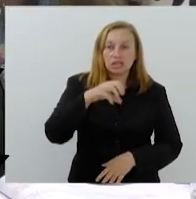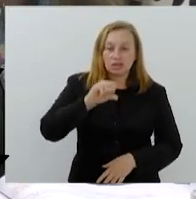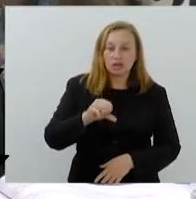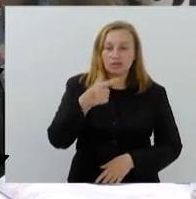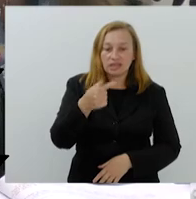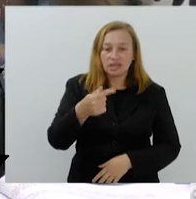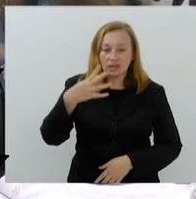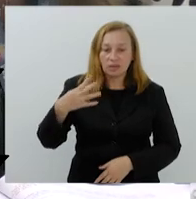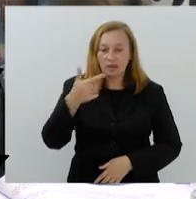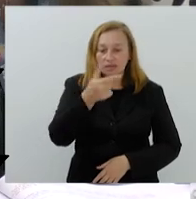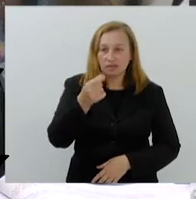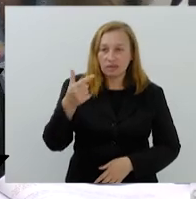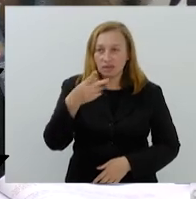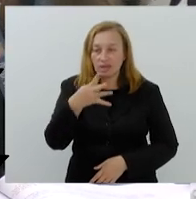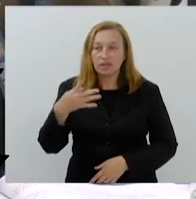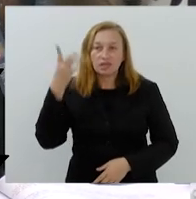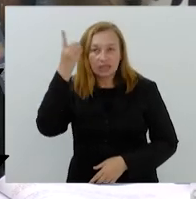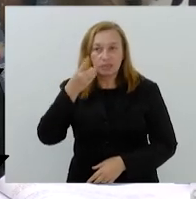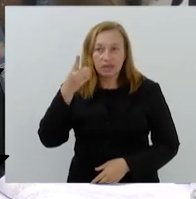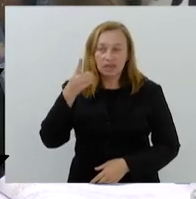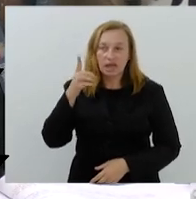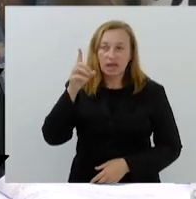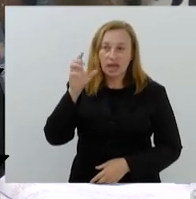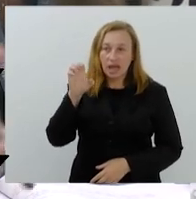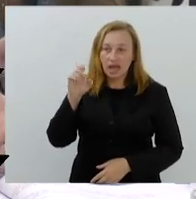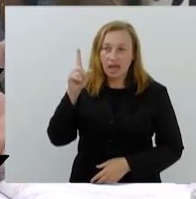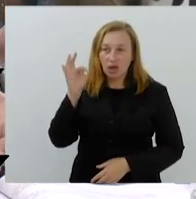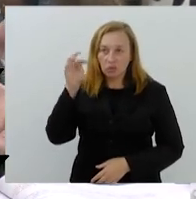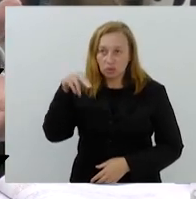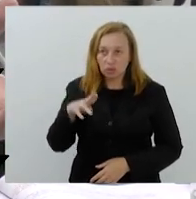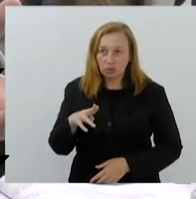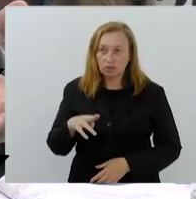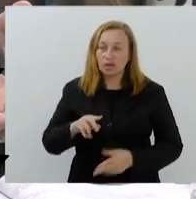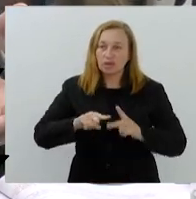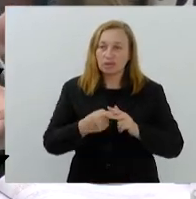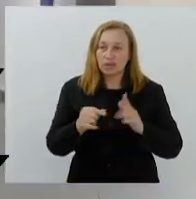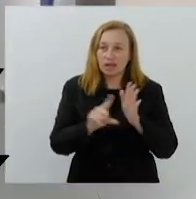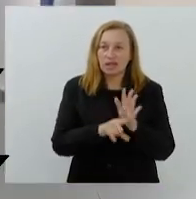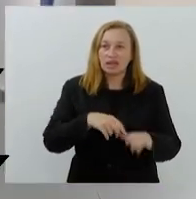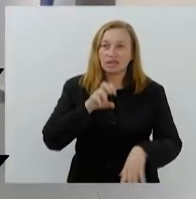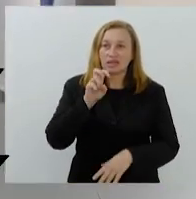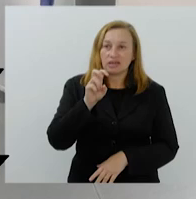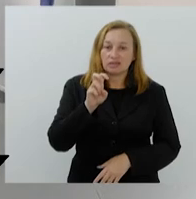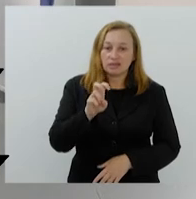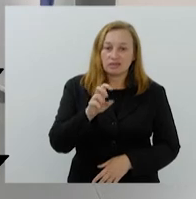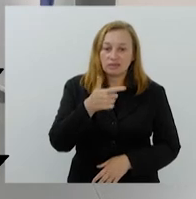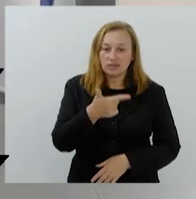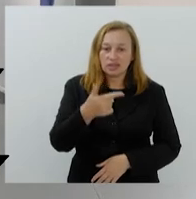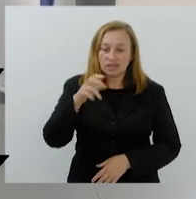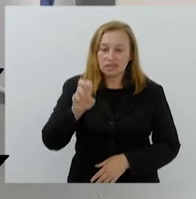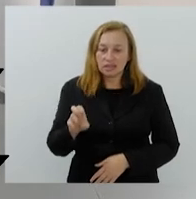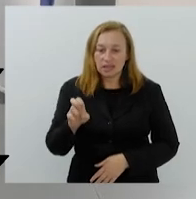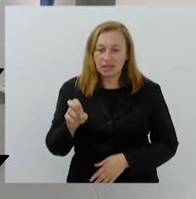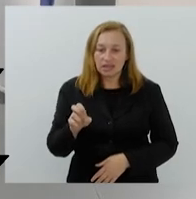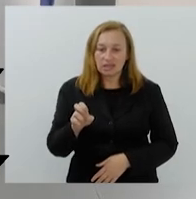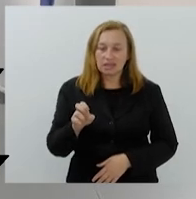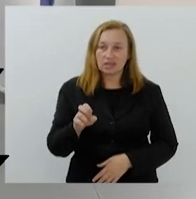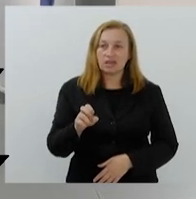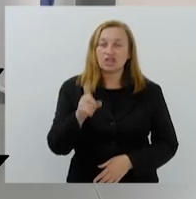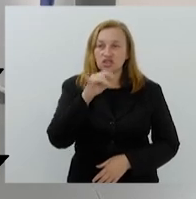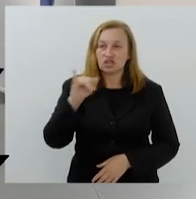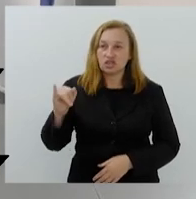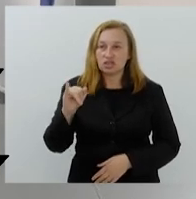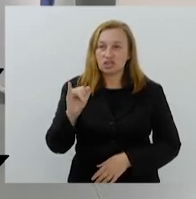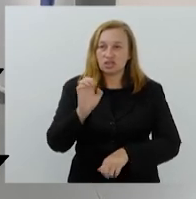do deputado Elton Cristo, que altera a lei 5.645 de 6 de janeiro de 2010, instituindo o Dia